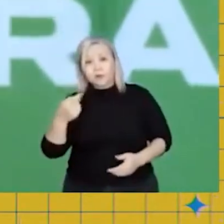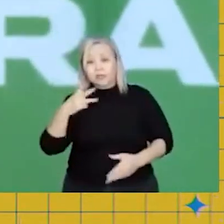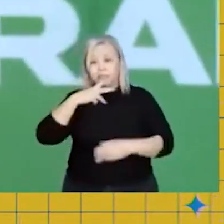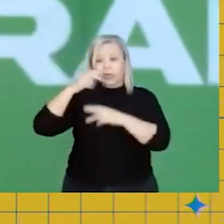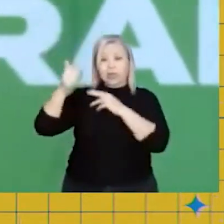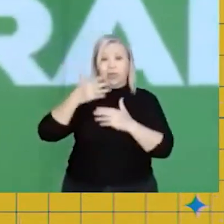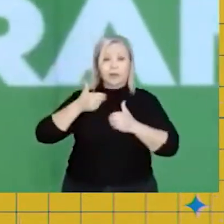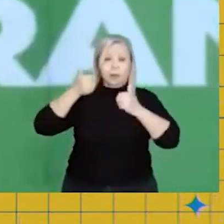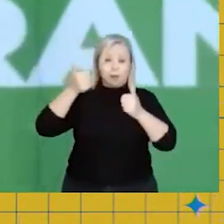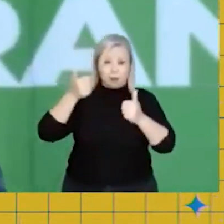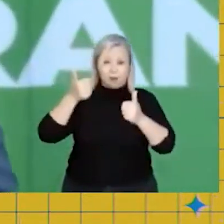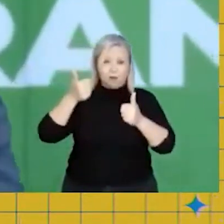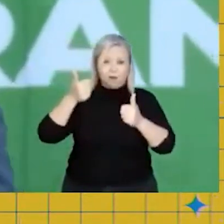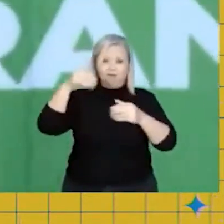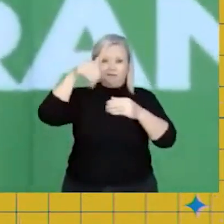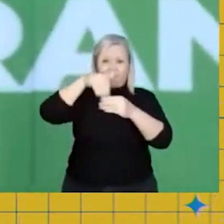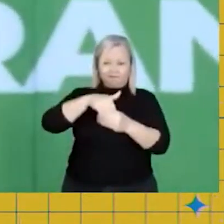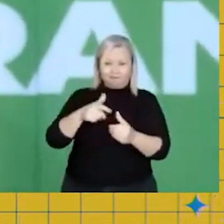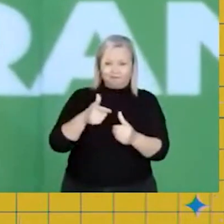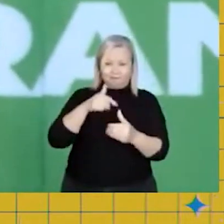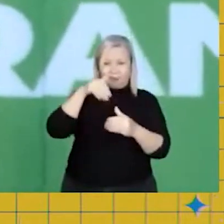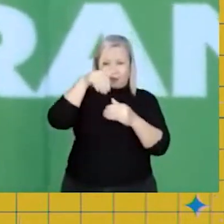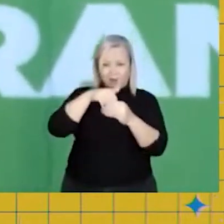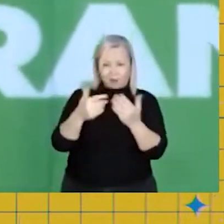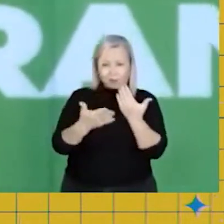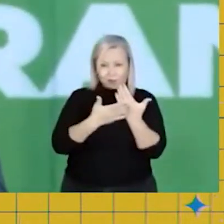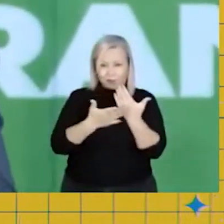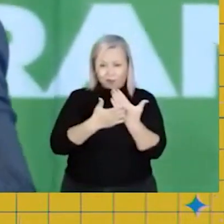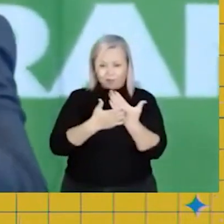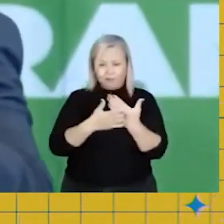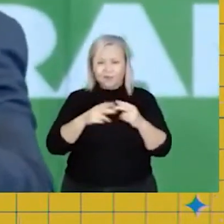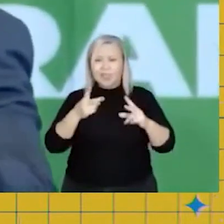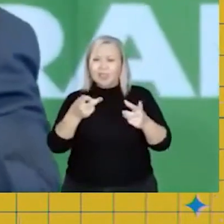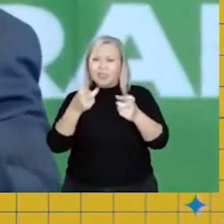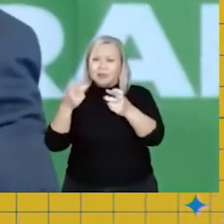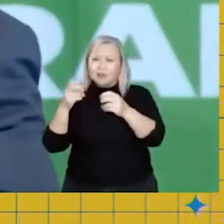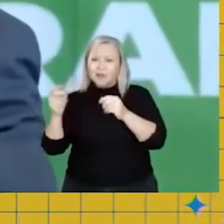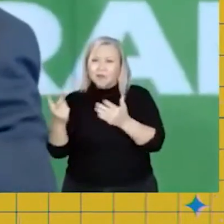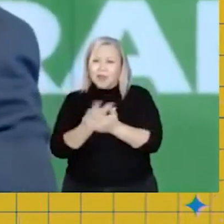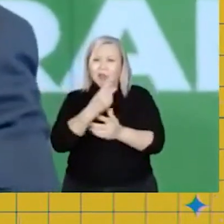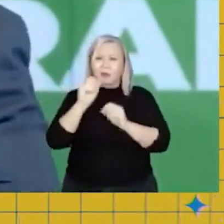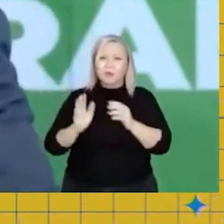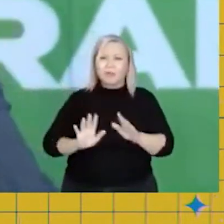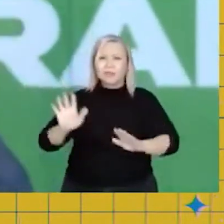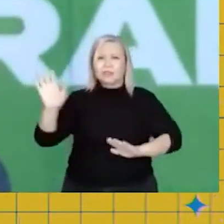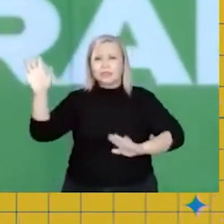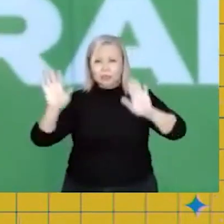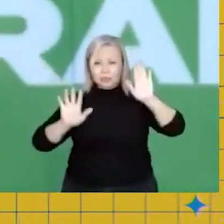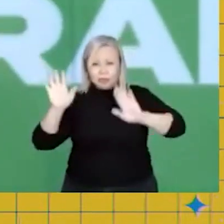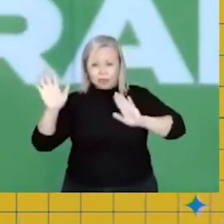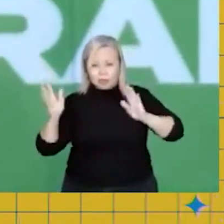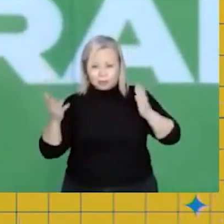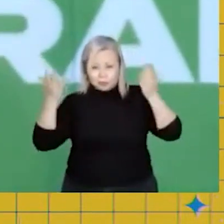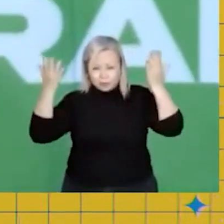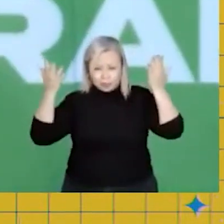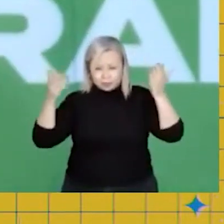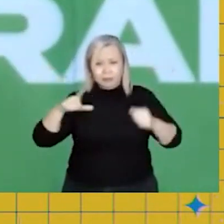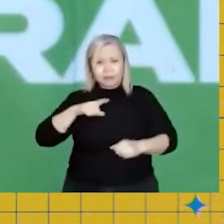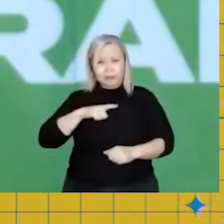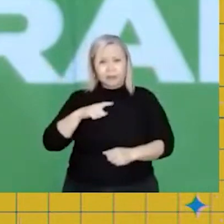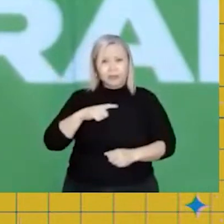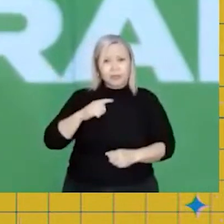está acontecendo a campanha. De um lado, nós temos o candidato que está no cargo, tentando utilizar a